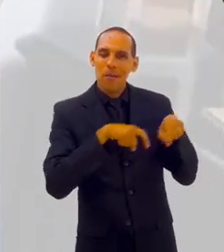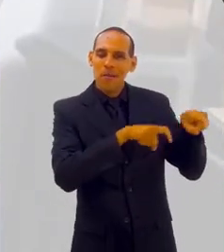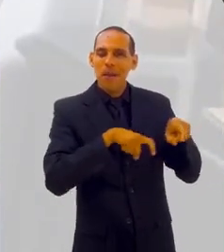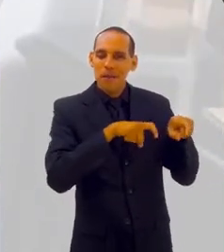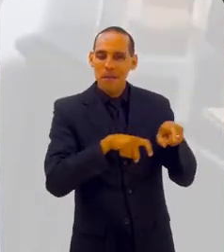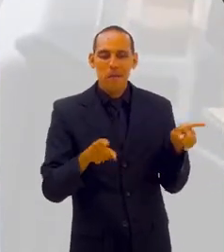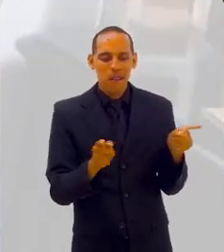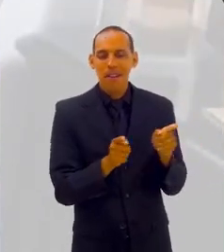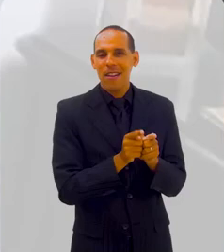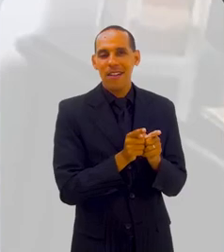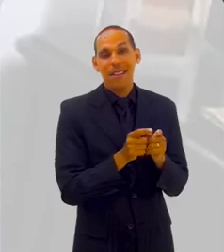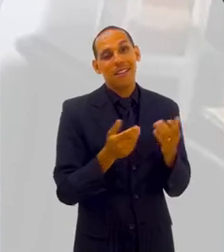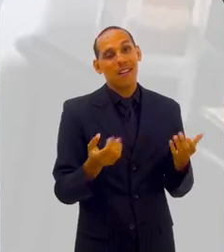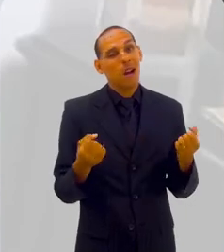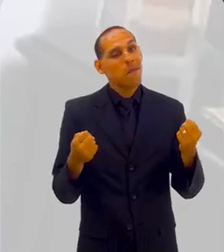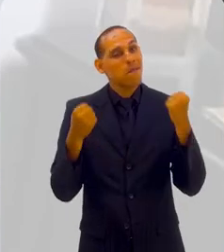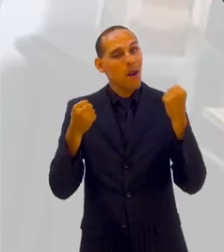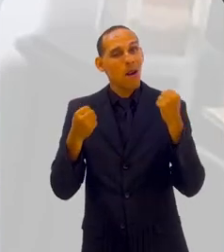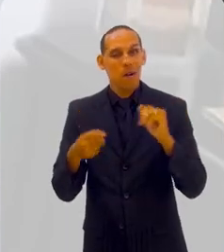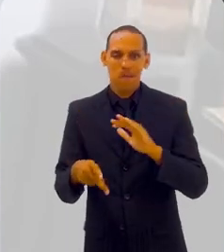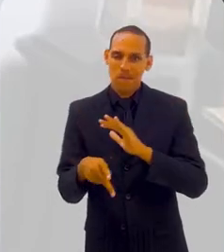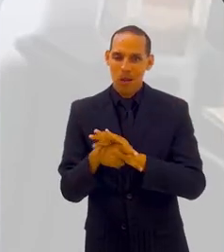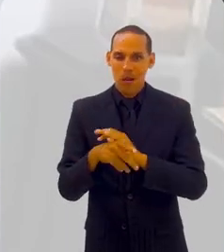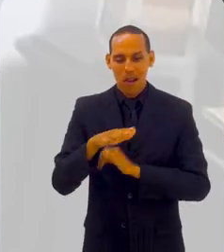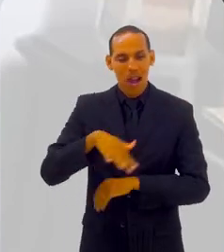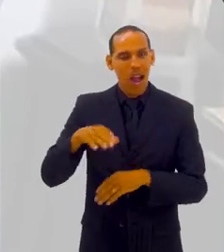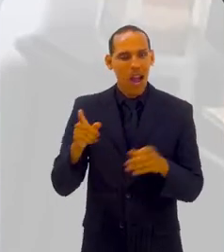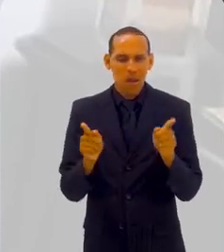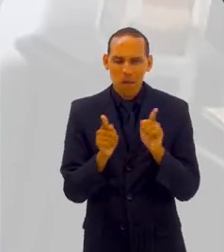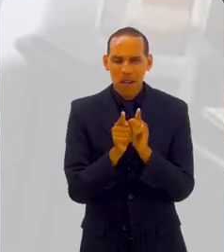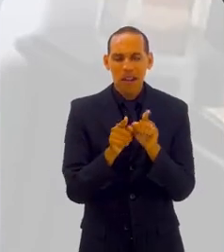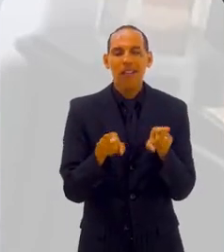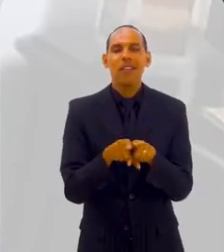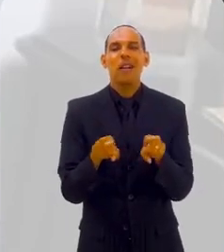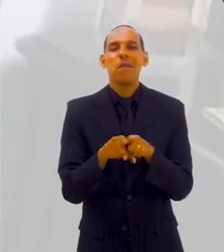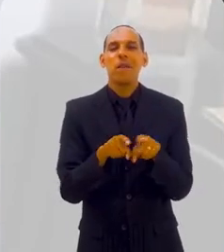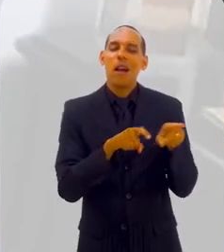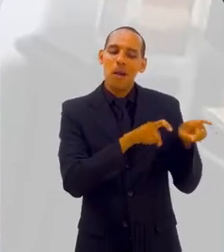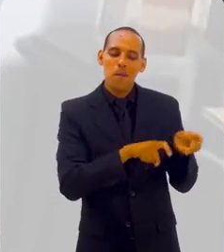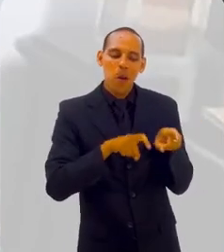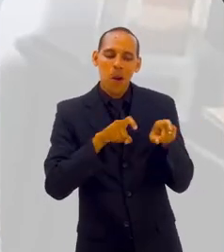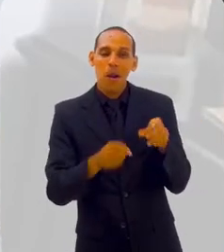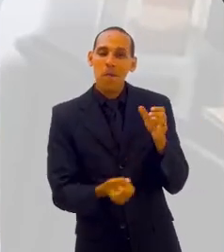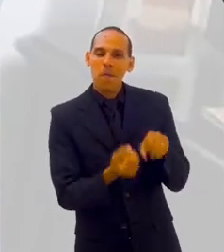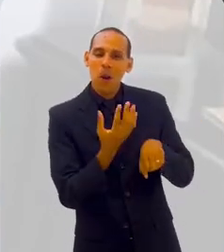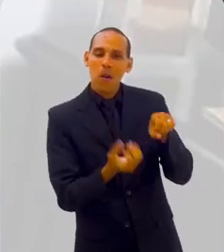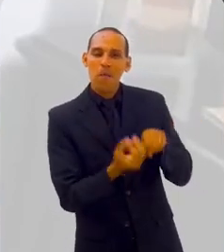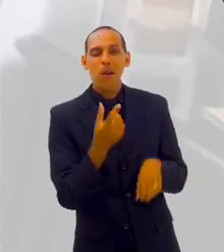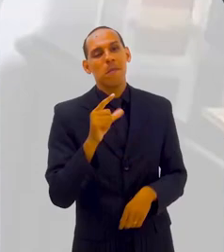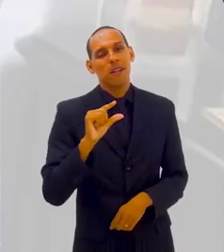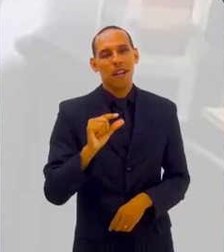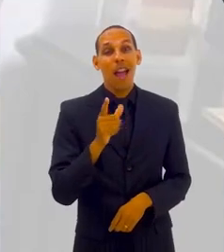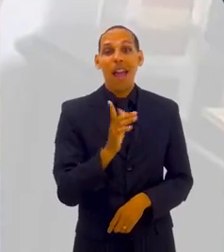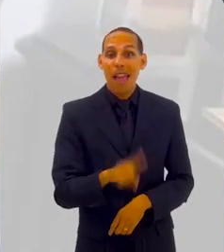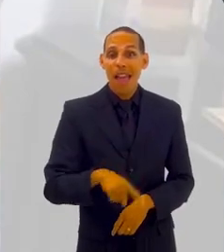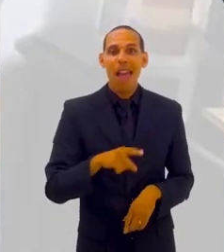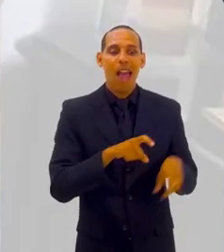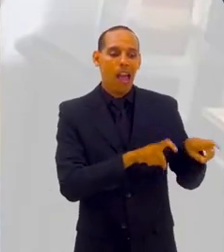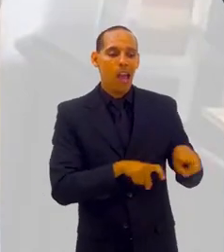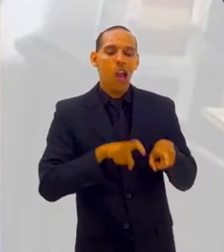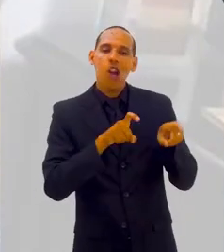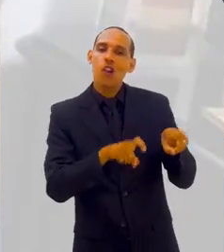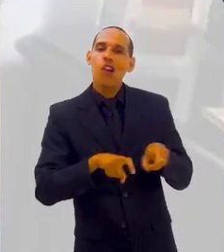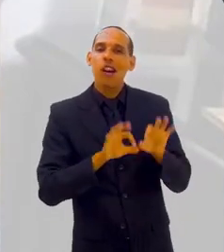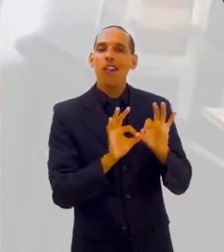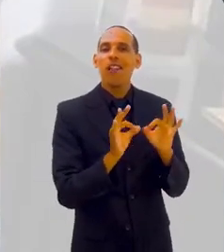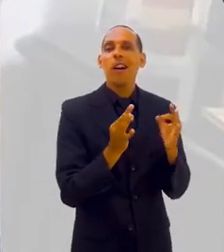Então, o potencial do Rio de Janeiro está não só na área pequena, mas nos pequenos produtores. É a agricultura familiar que predomina aqui